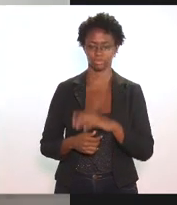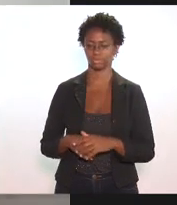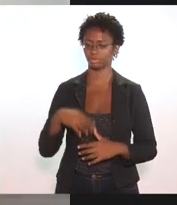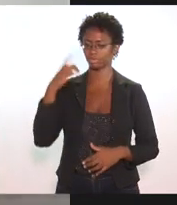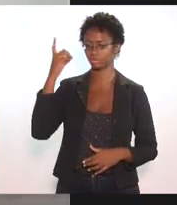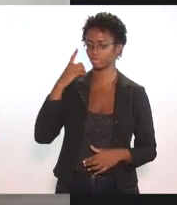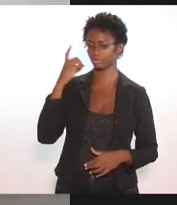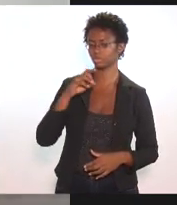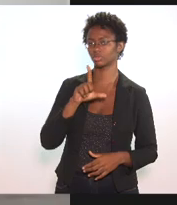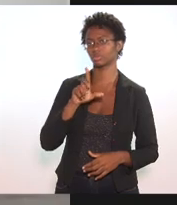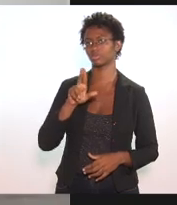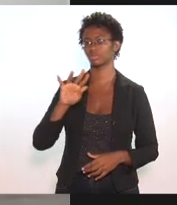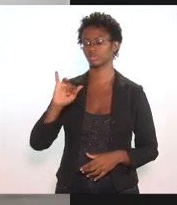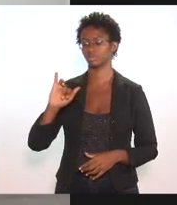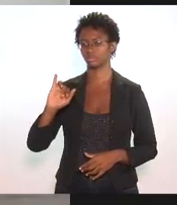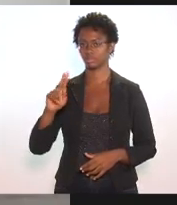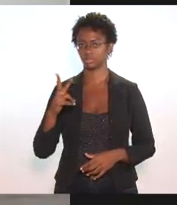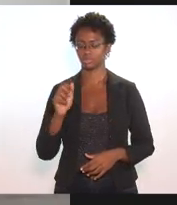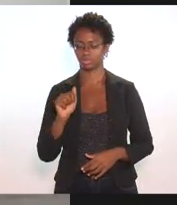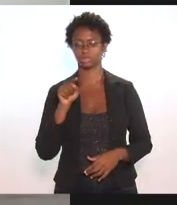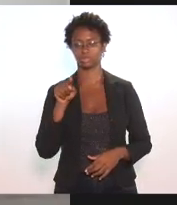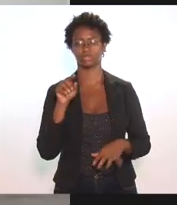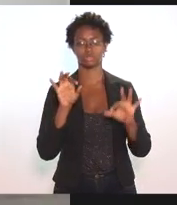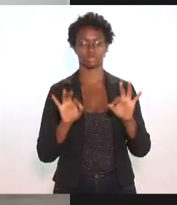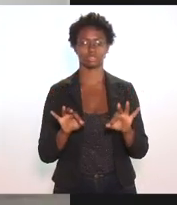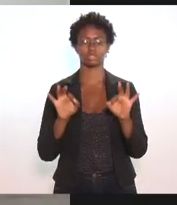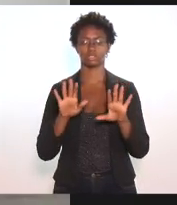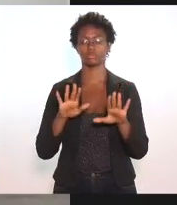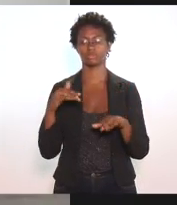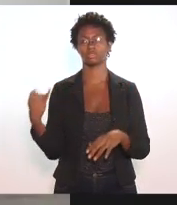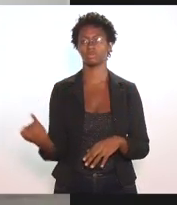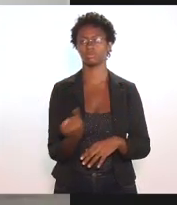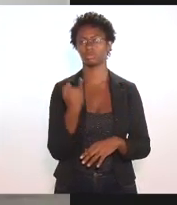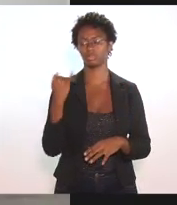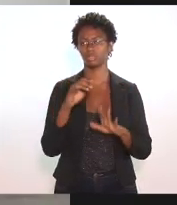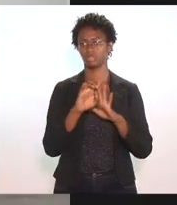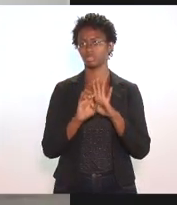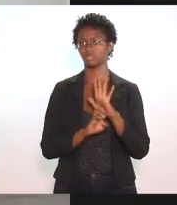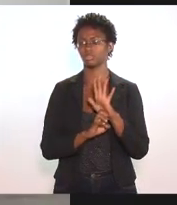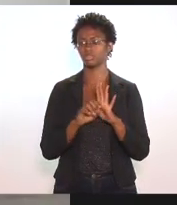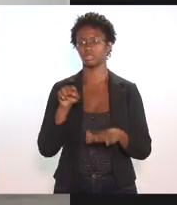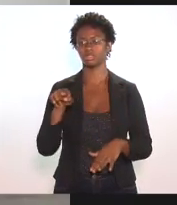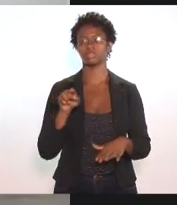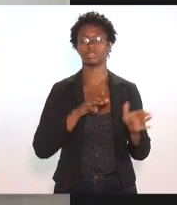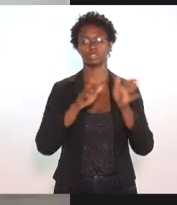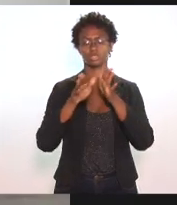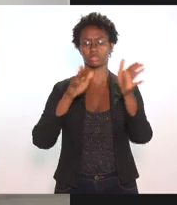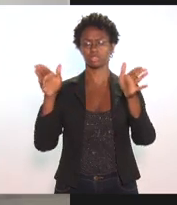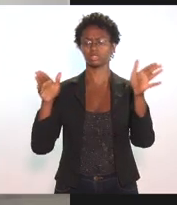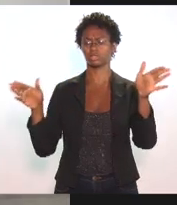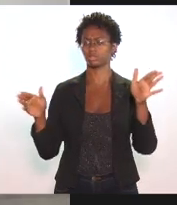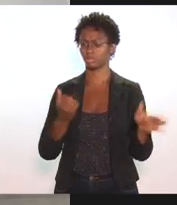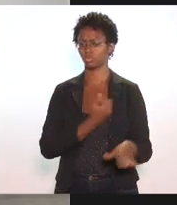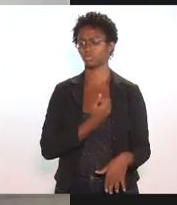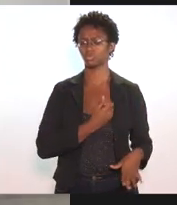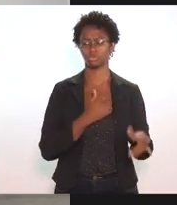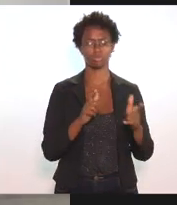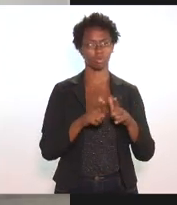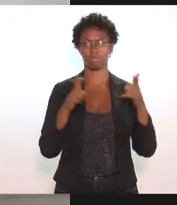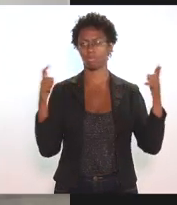está coberta de razão. O importante é que esse edital seja acessível ao número maior de